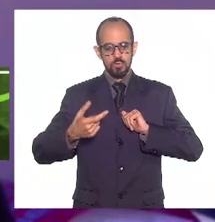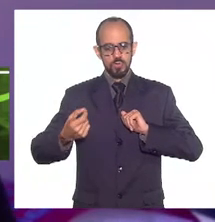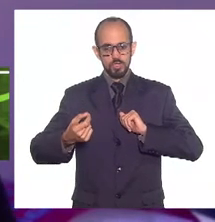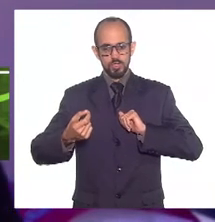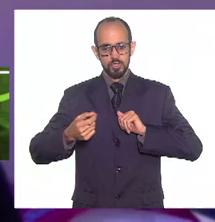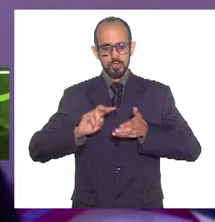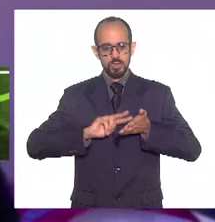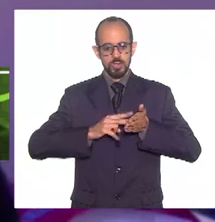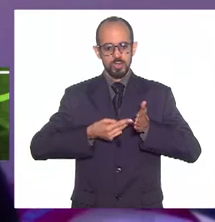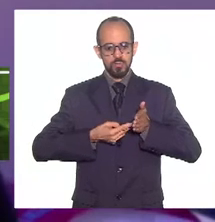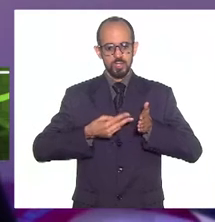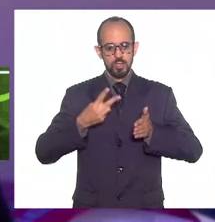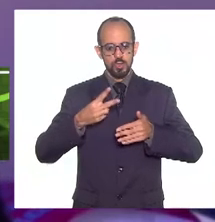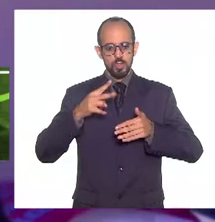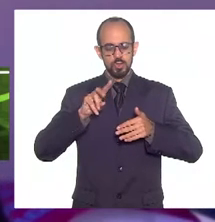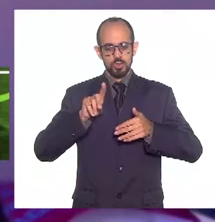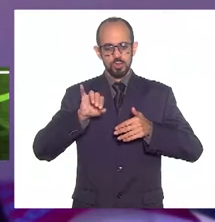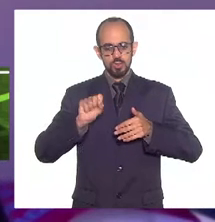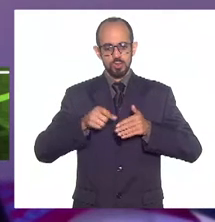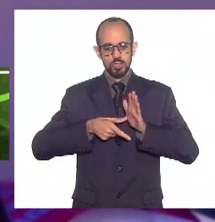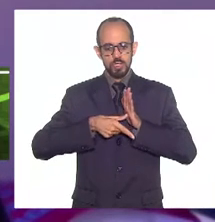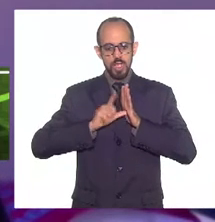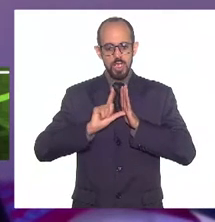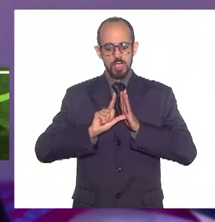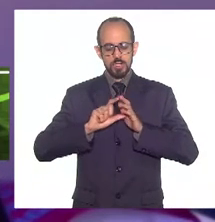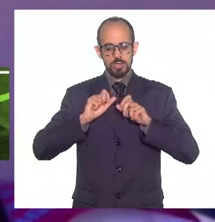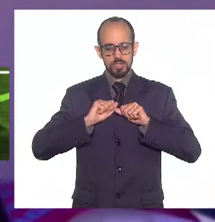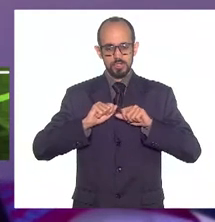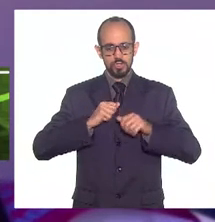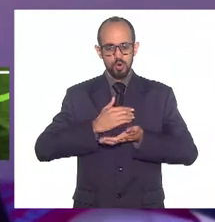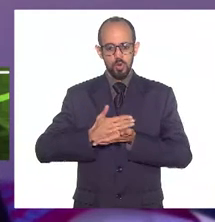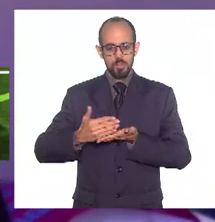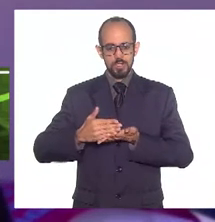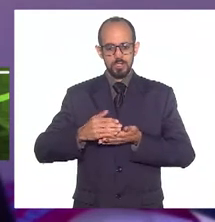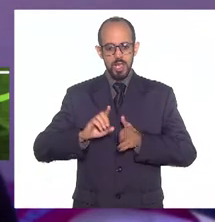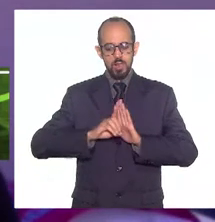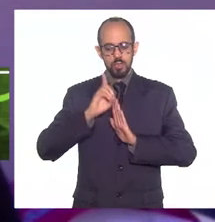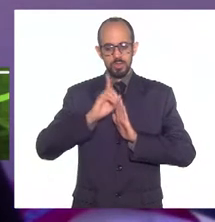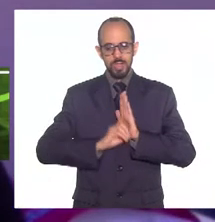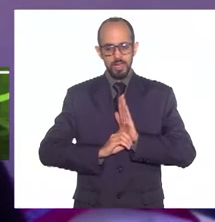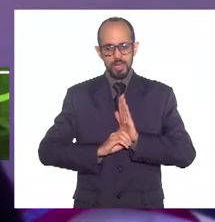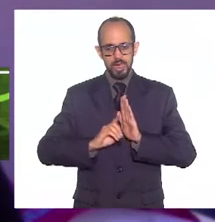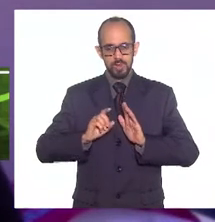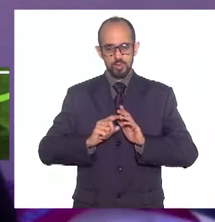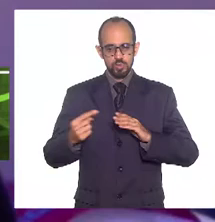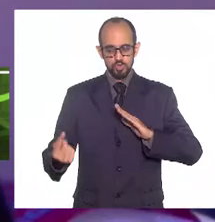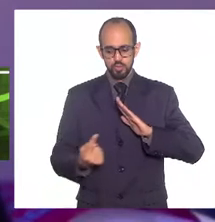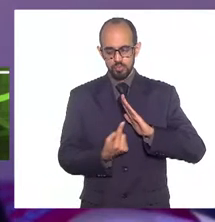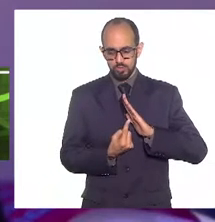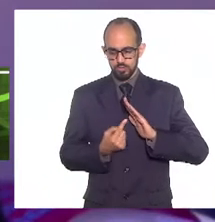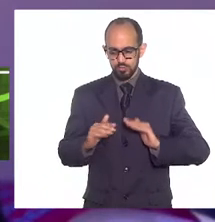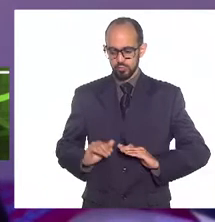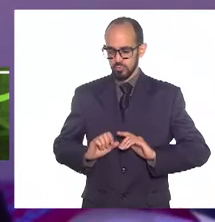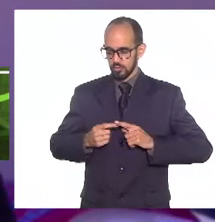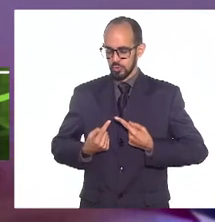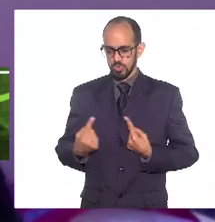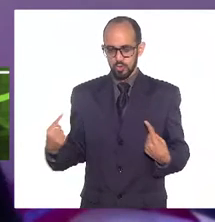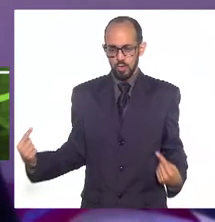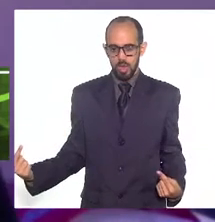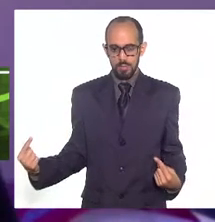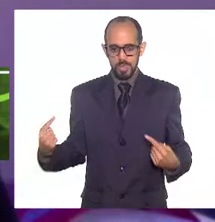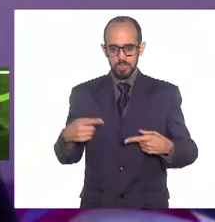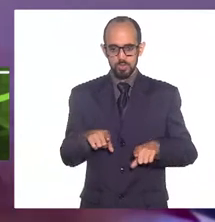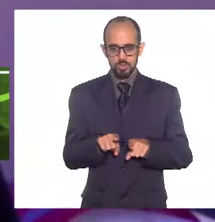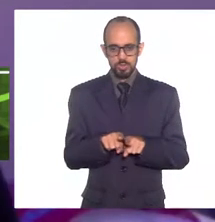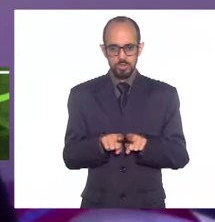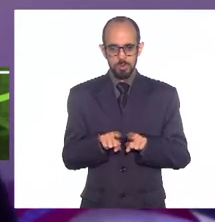dois dias antes da decretação do isolamento social e do